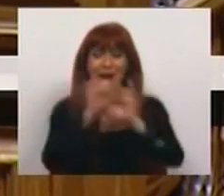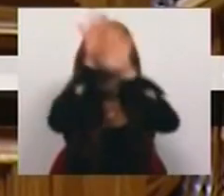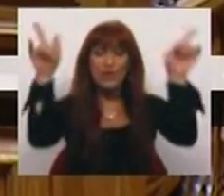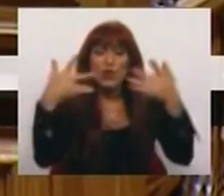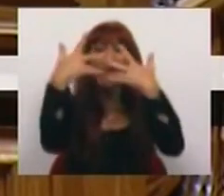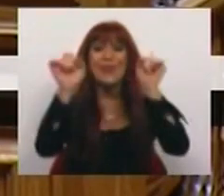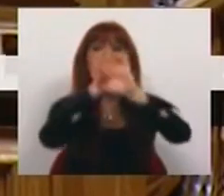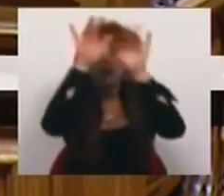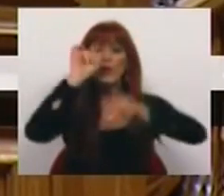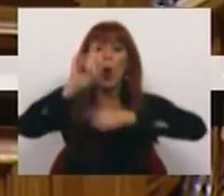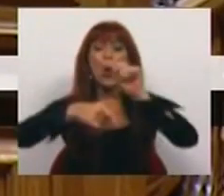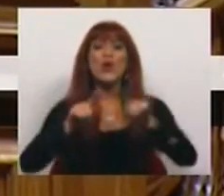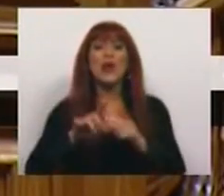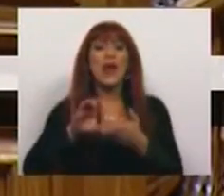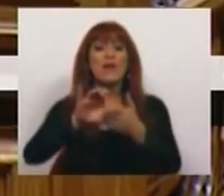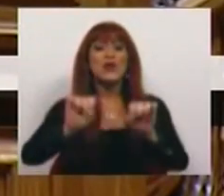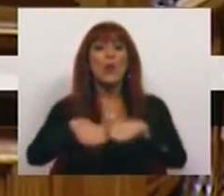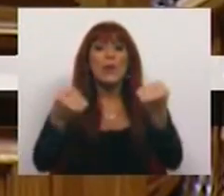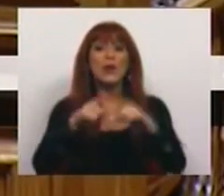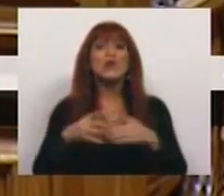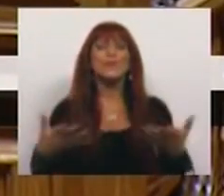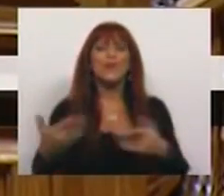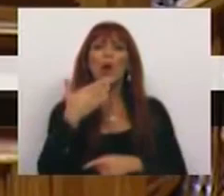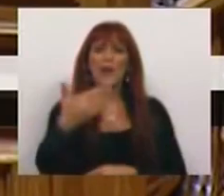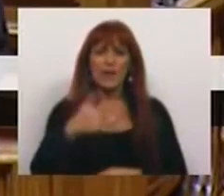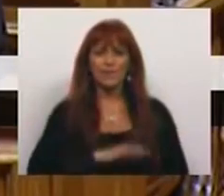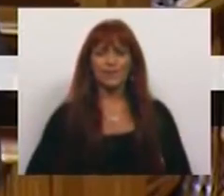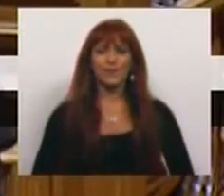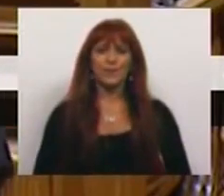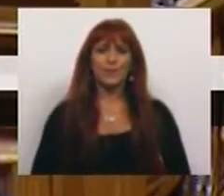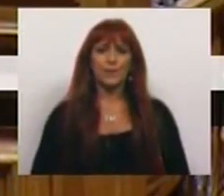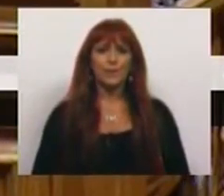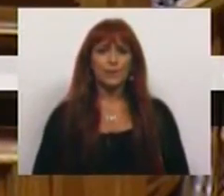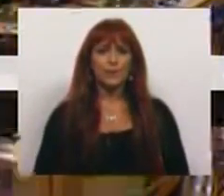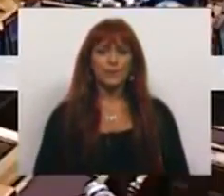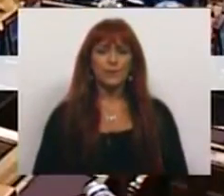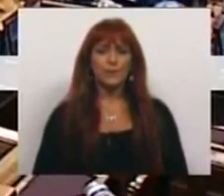a transparência daquilo que é o financiamento partidário e disso não abdicamos. Obrigado, senhor. Muito obrigado.